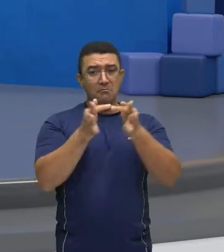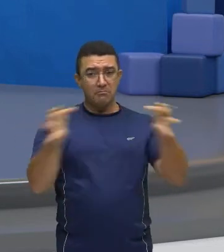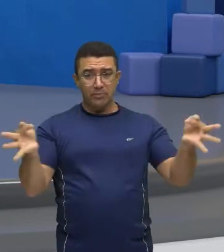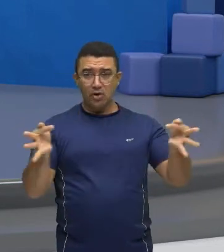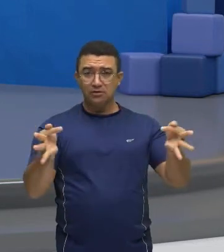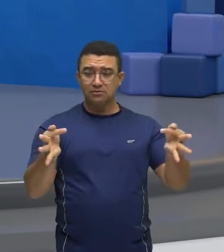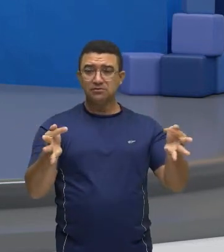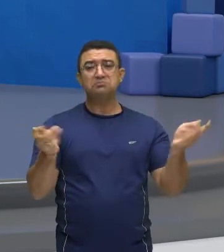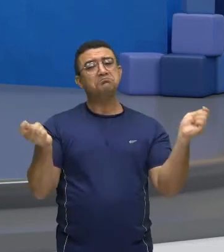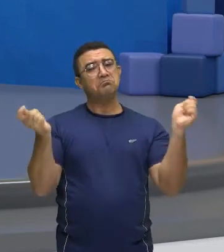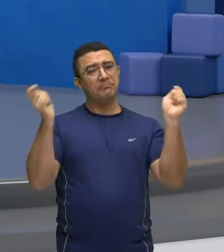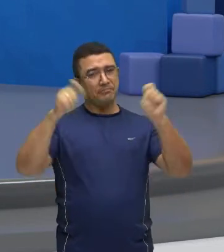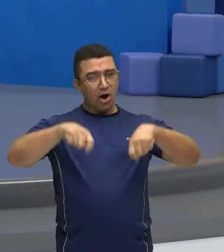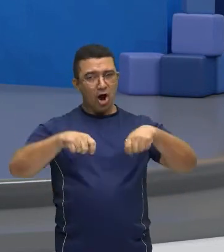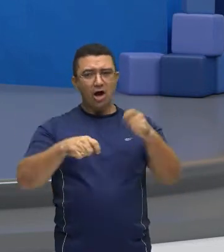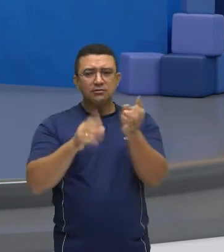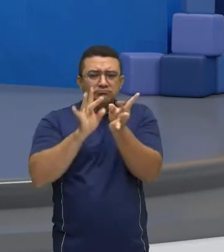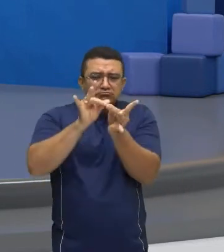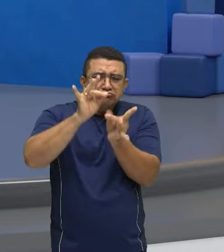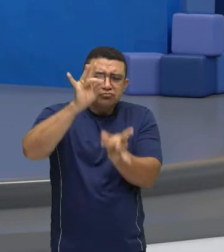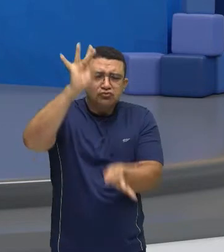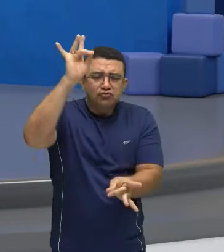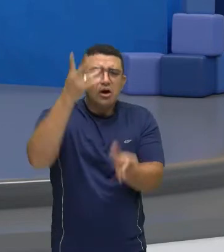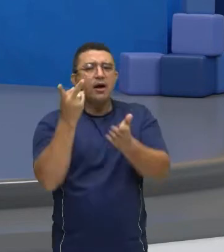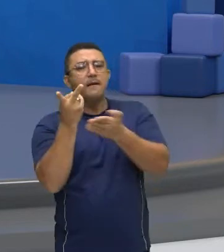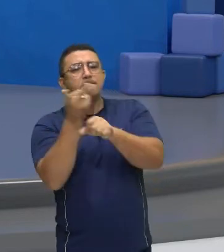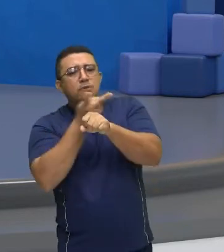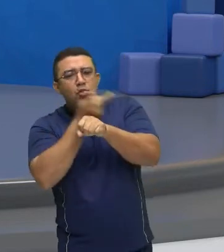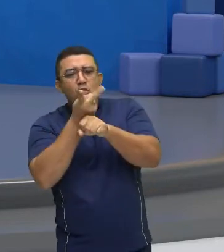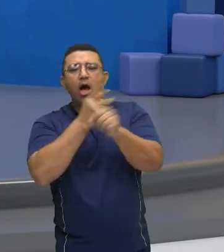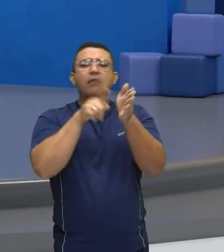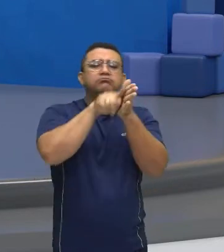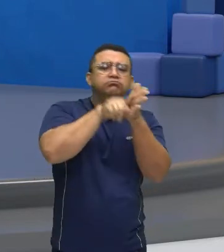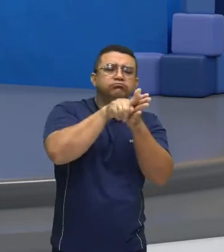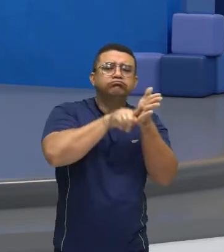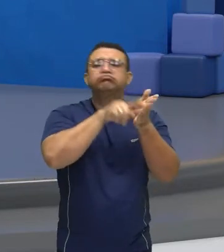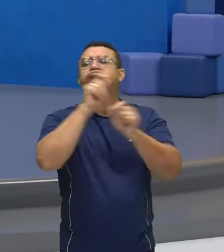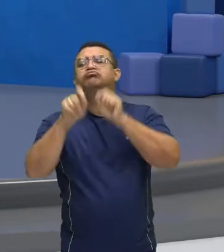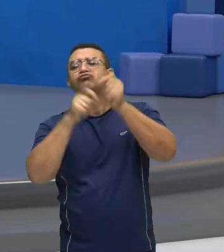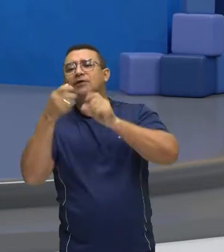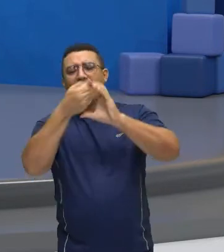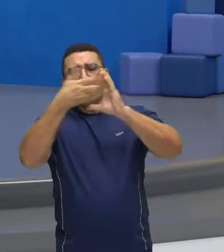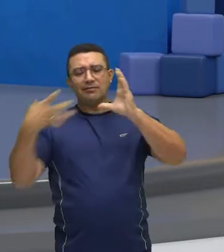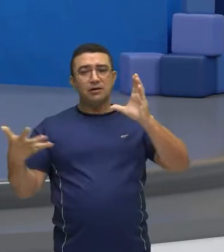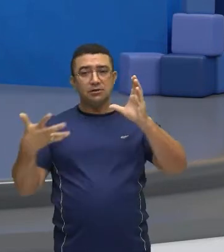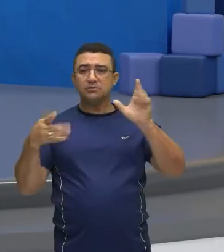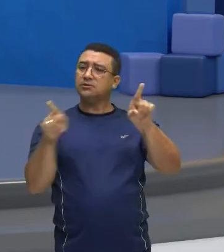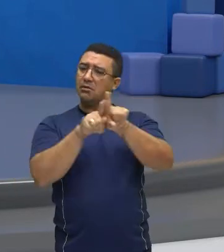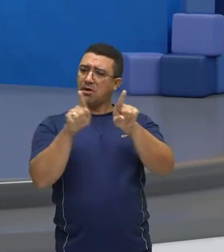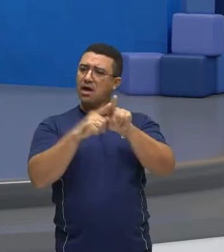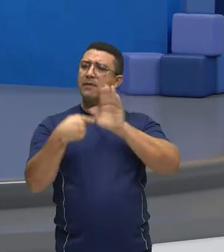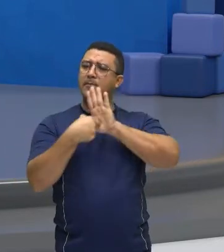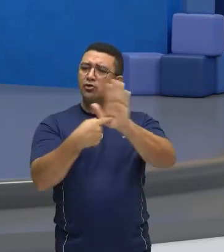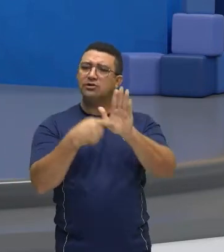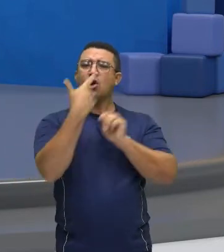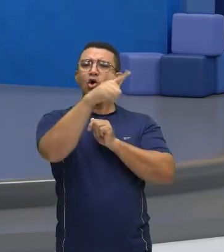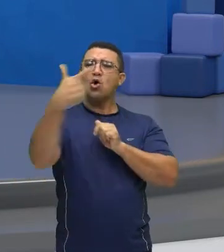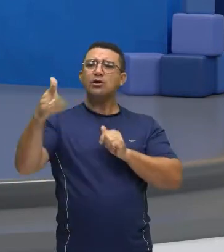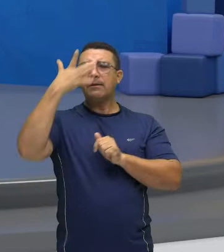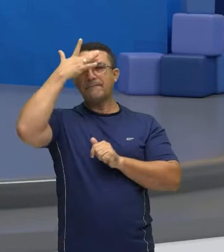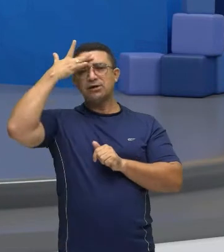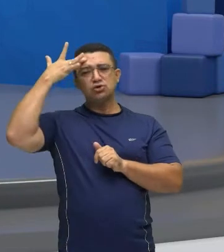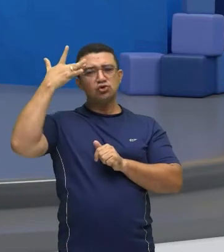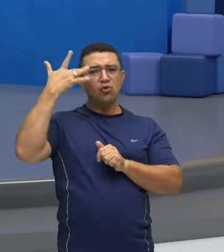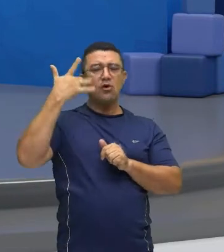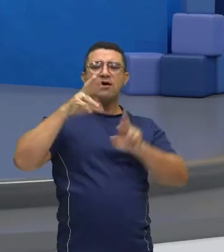ali destrinchar e buscar mais aspectos relacionados a ele, trazer aí diversos outros especialistas de diversas